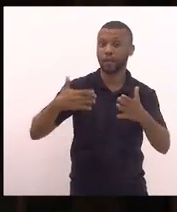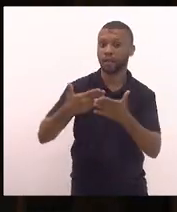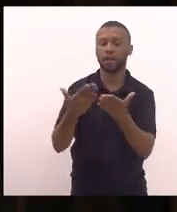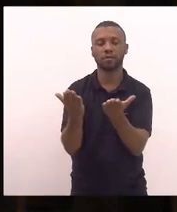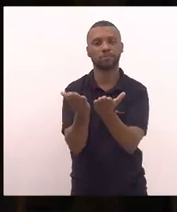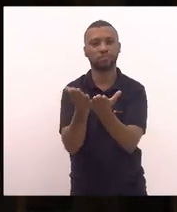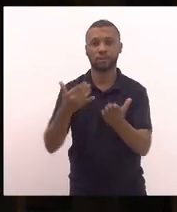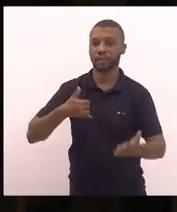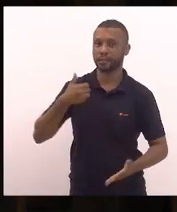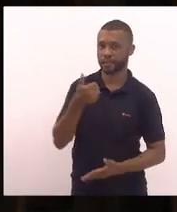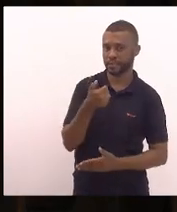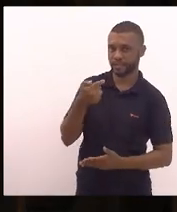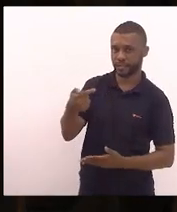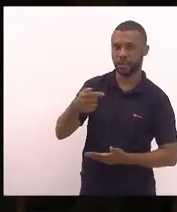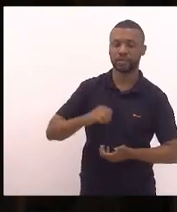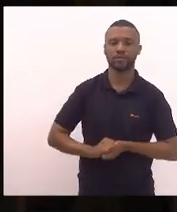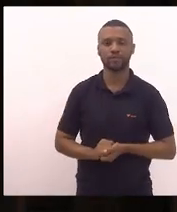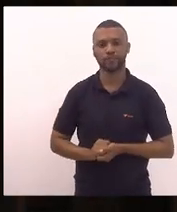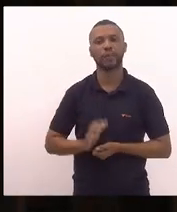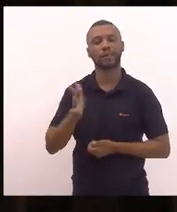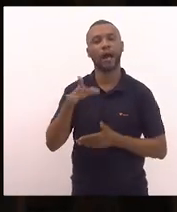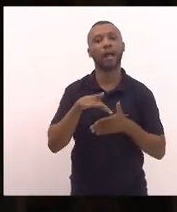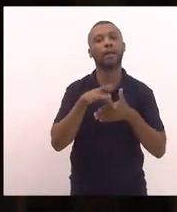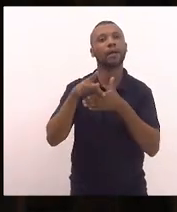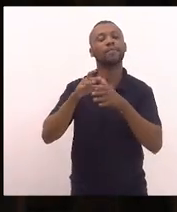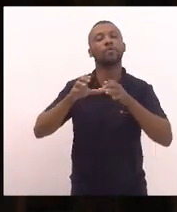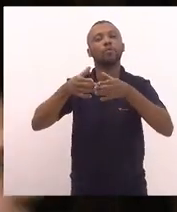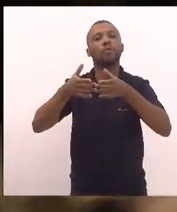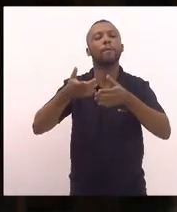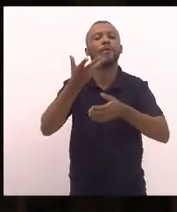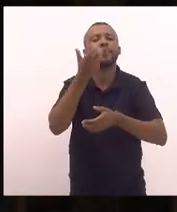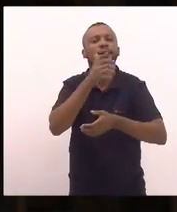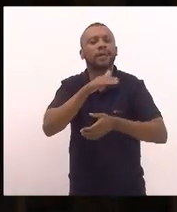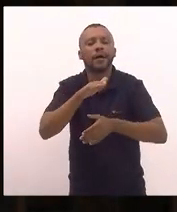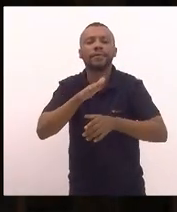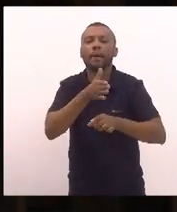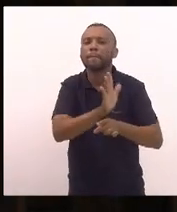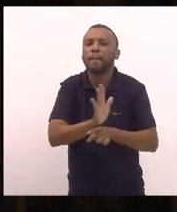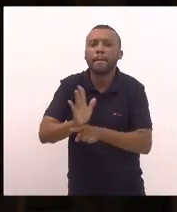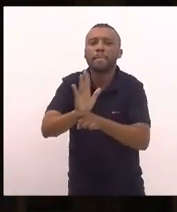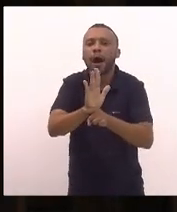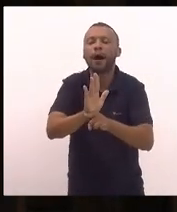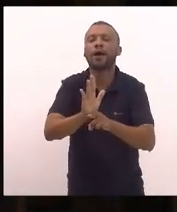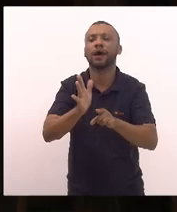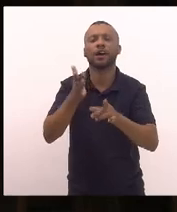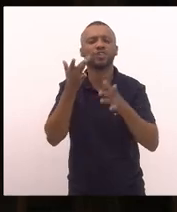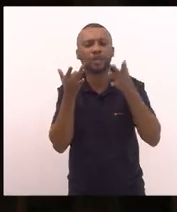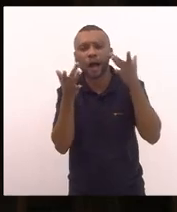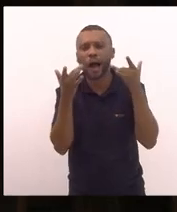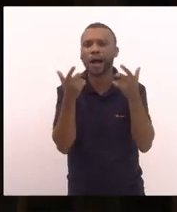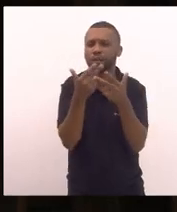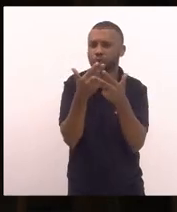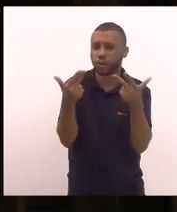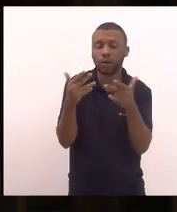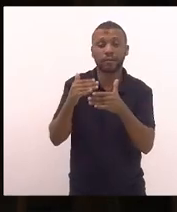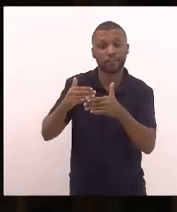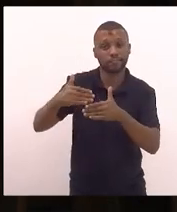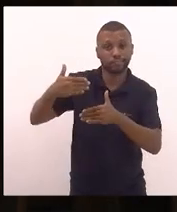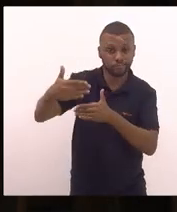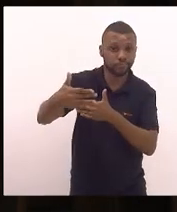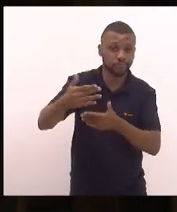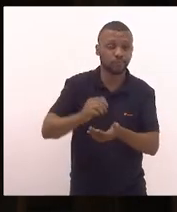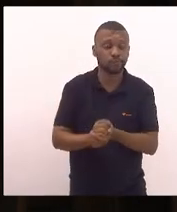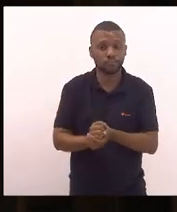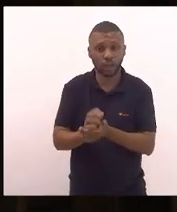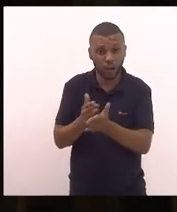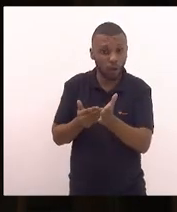dos 17 anos. Já liderava grupo de crianças e de teatro. Daí por diante, iniciou